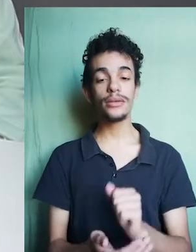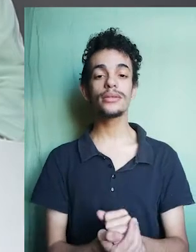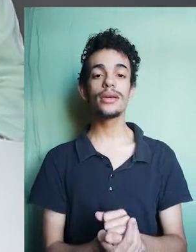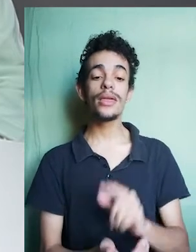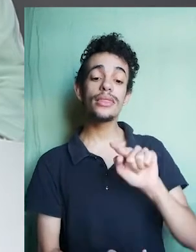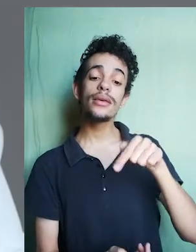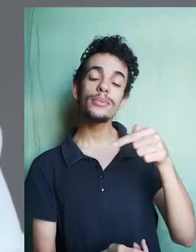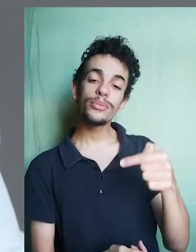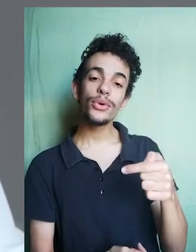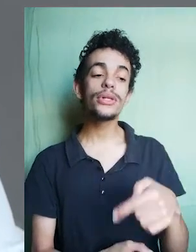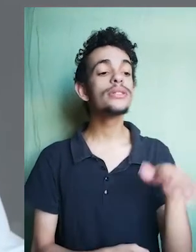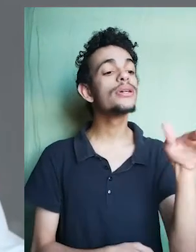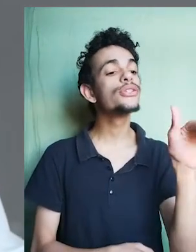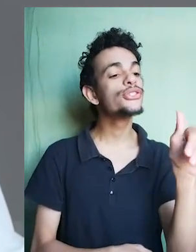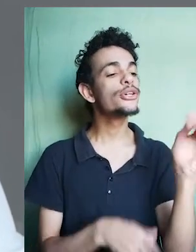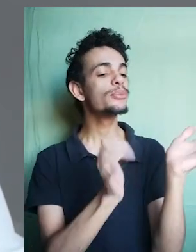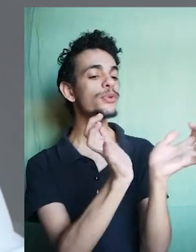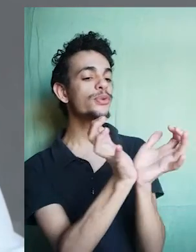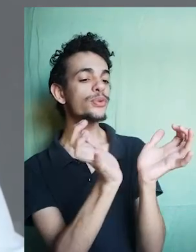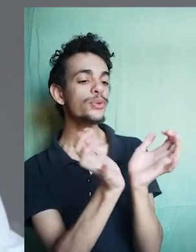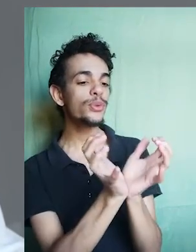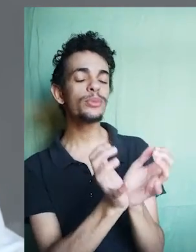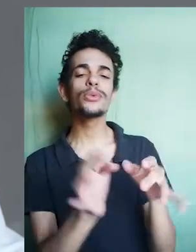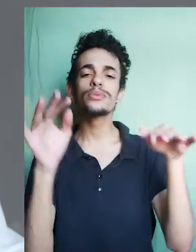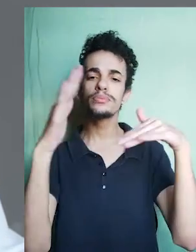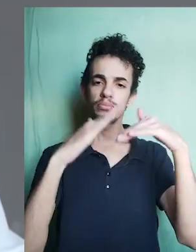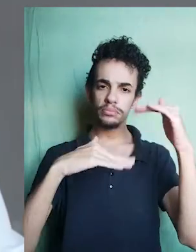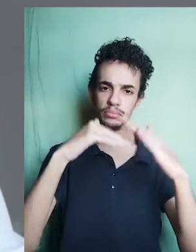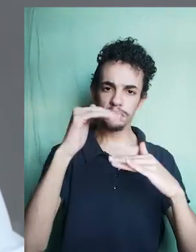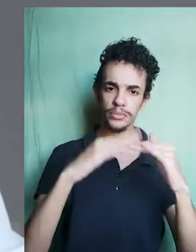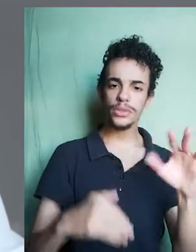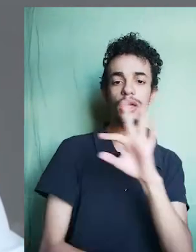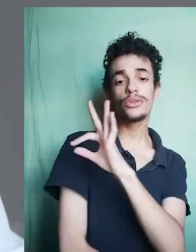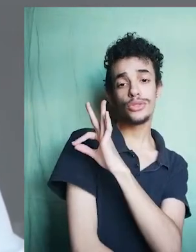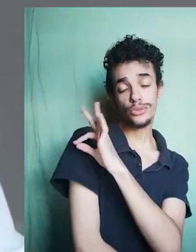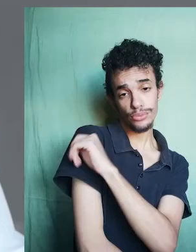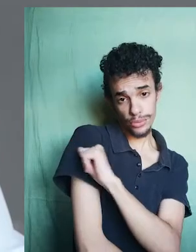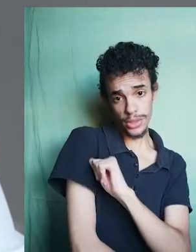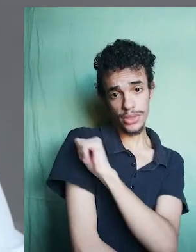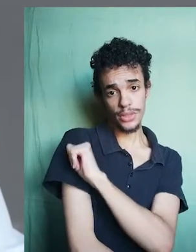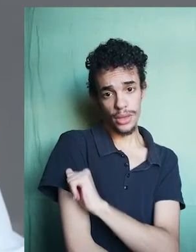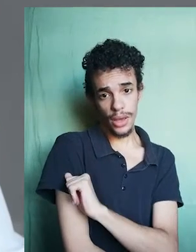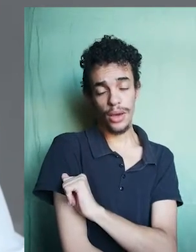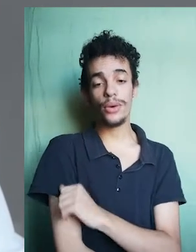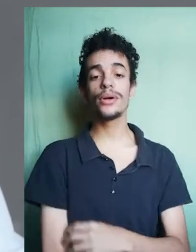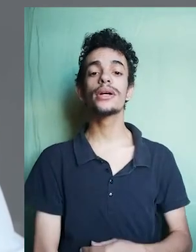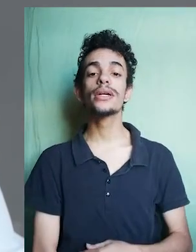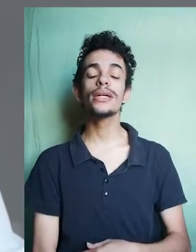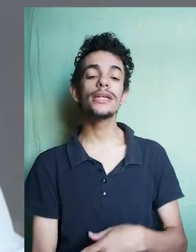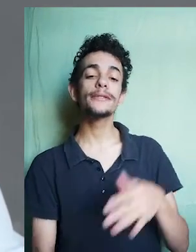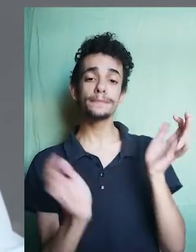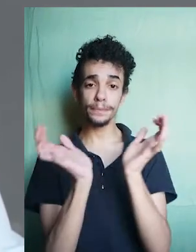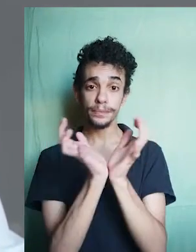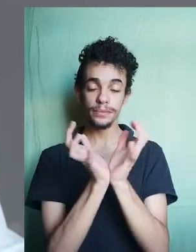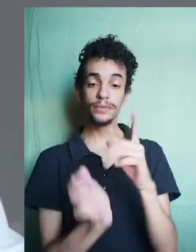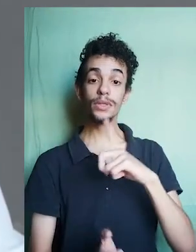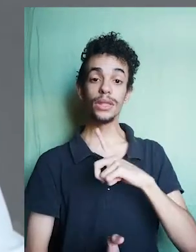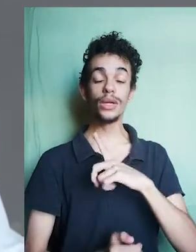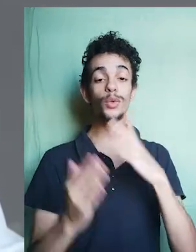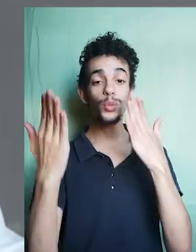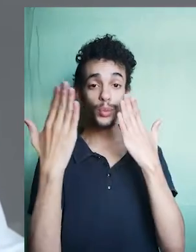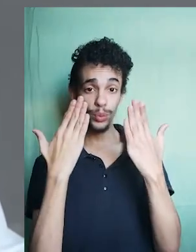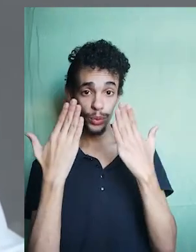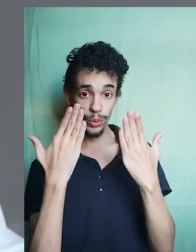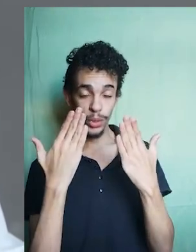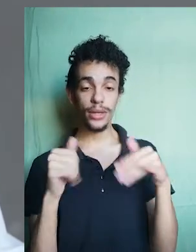e, após disso, ela nos solicita uma equipe multidisciplinar para o atendimento dela. Então, essa equipe é formada hoje por uma psicóloga